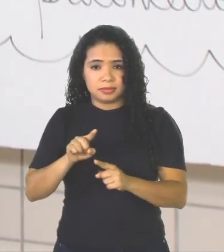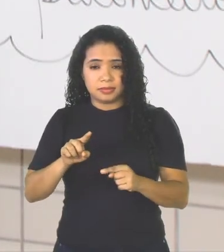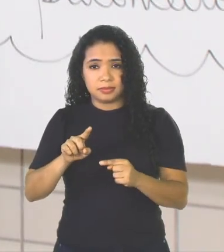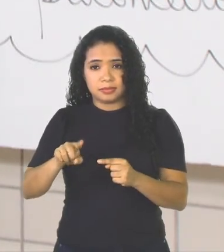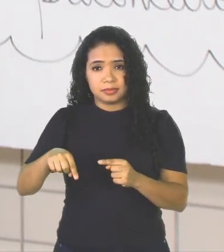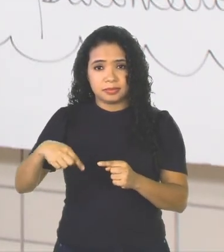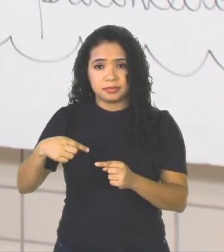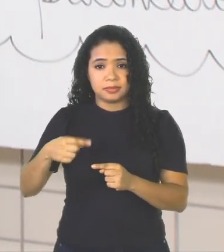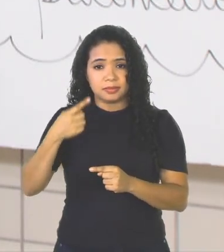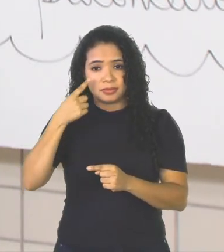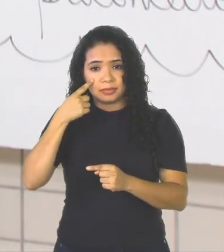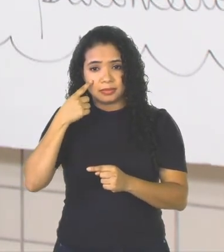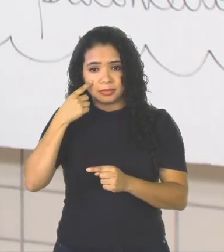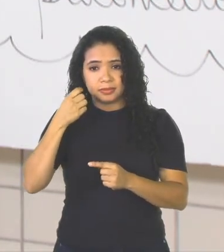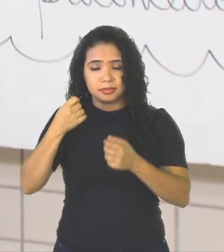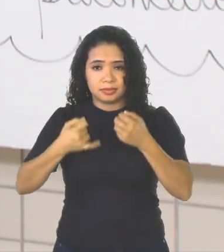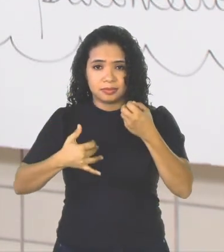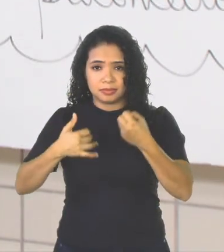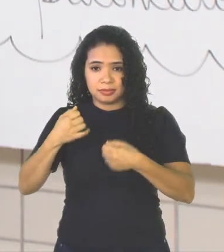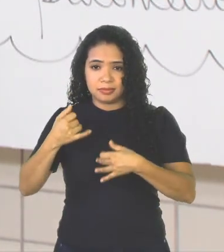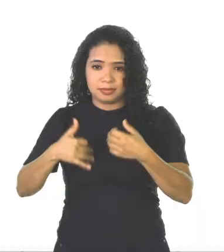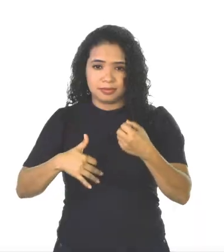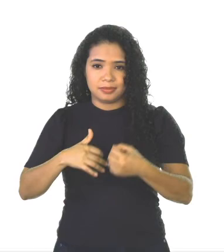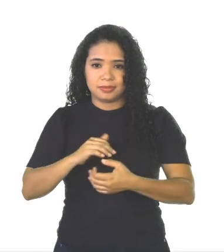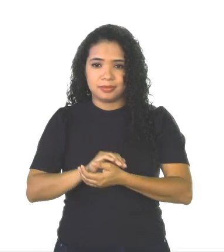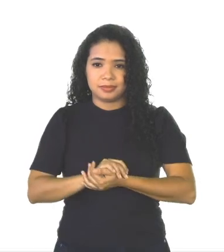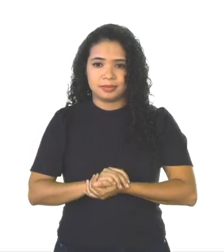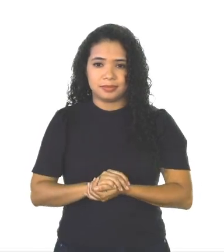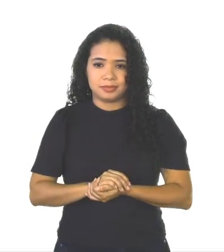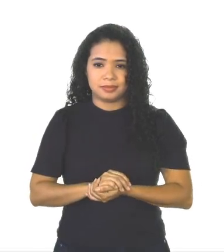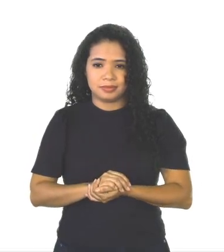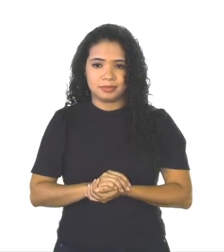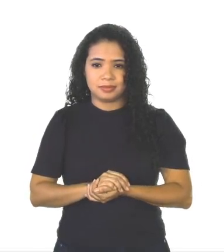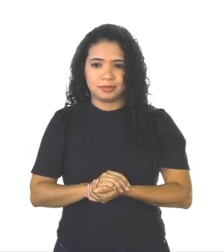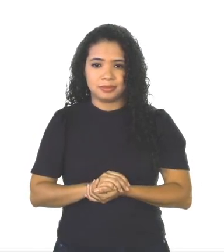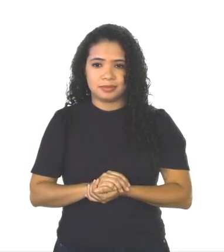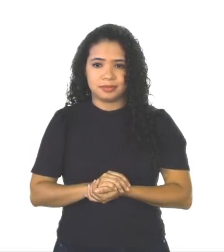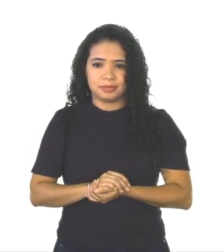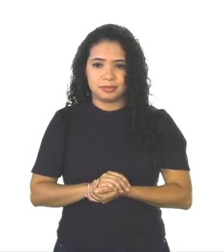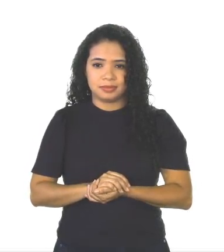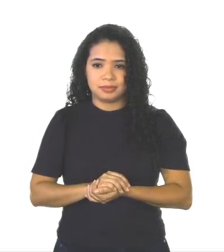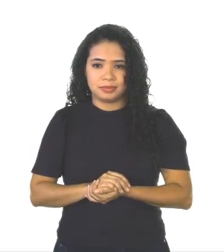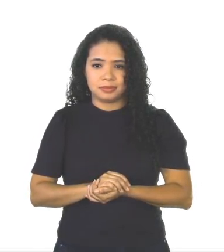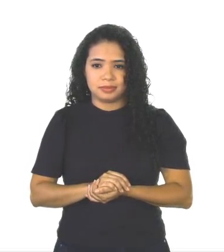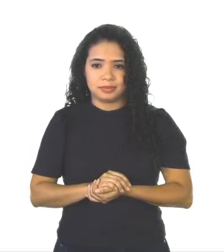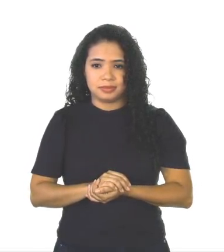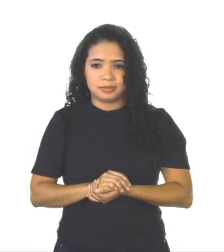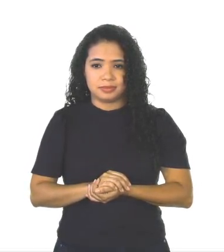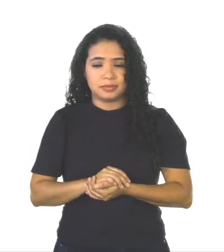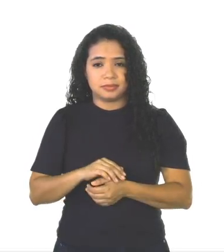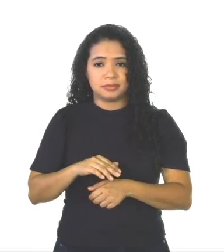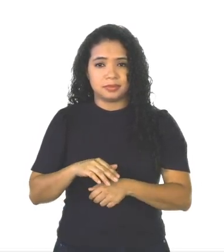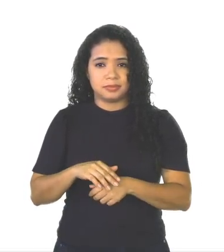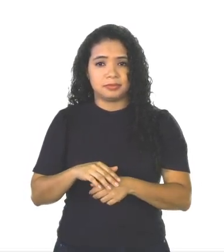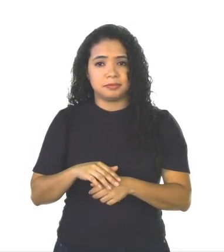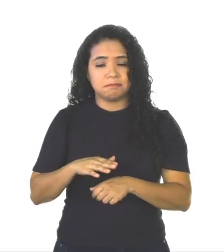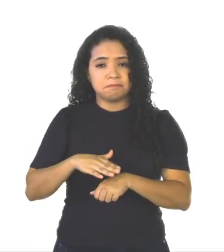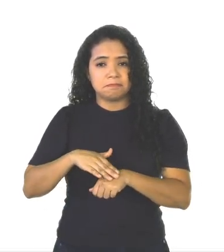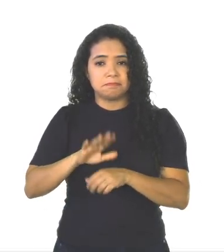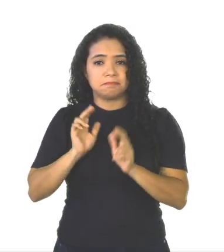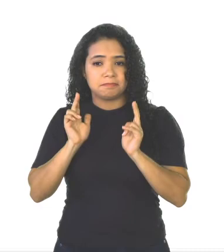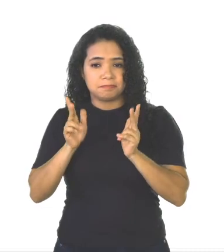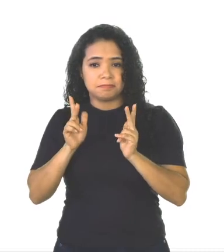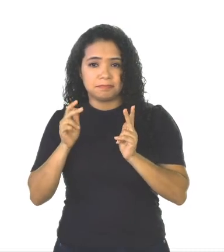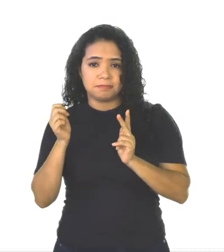tem um pouquinho dela nessa narrativa. Então vamos ficar com essa frase final. Garanto que não há nada mais divertido do